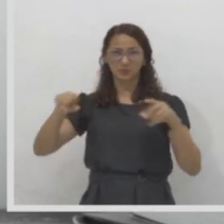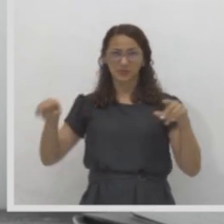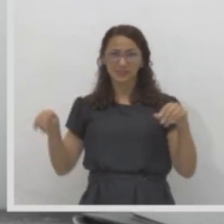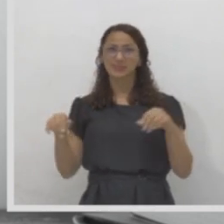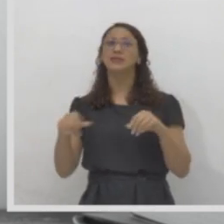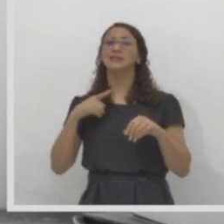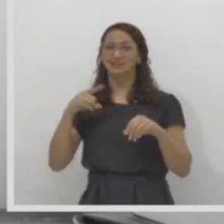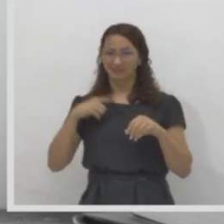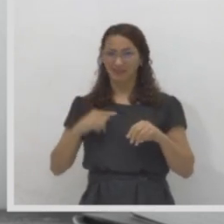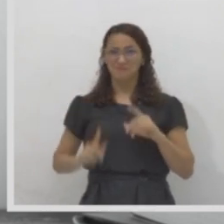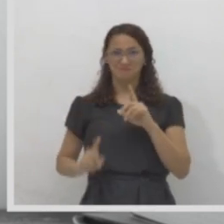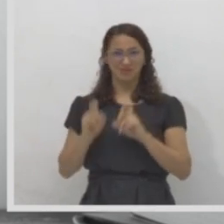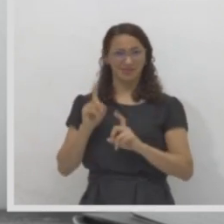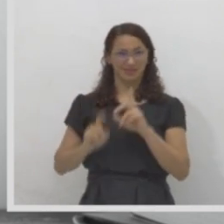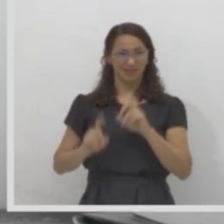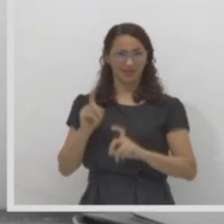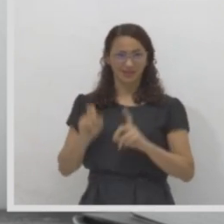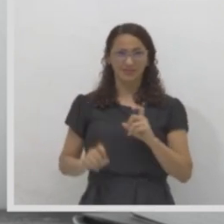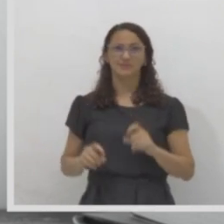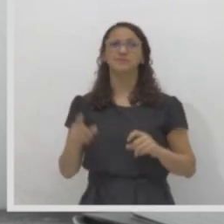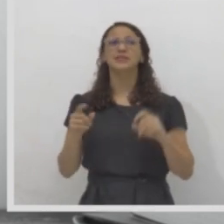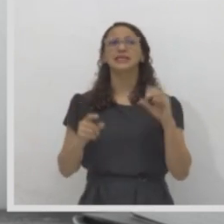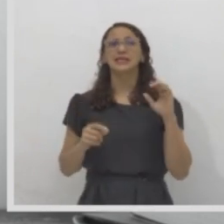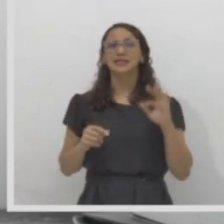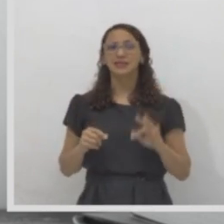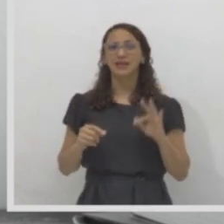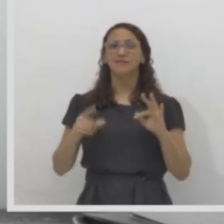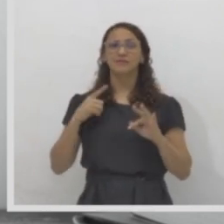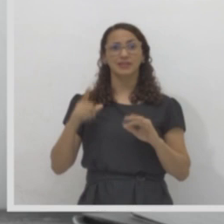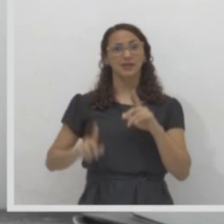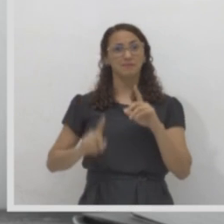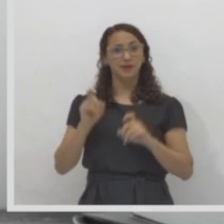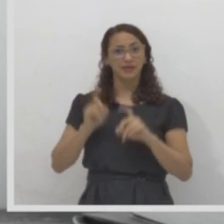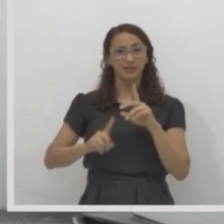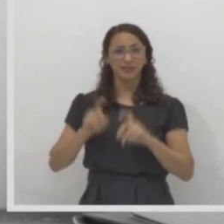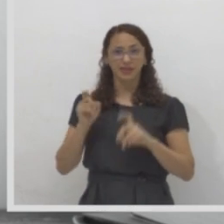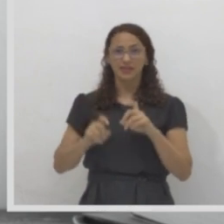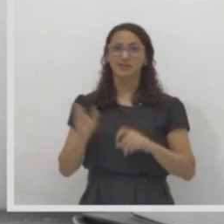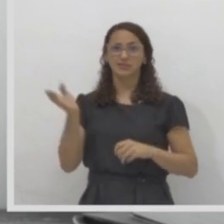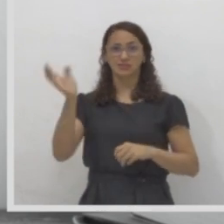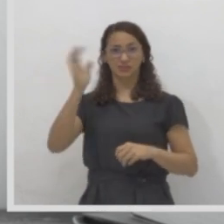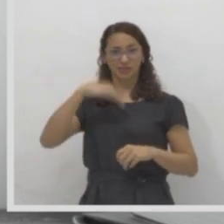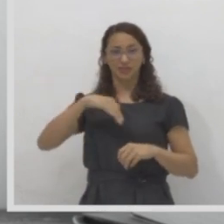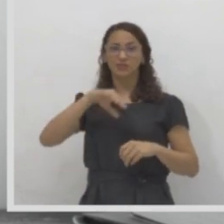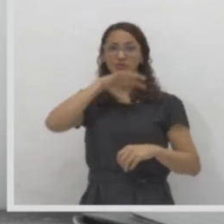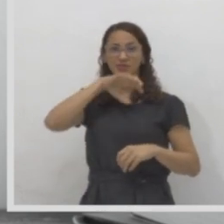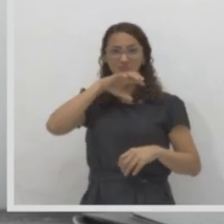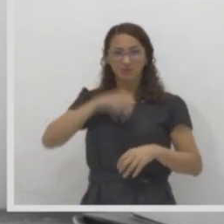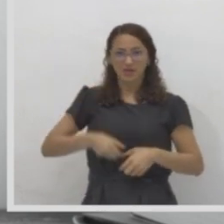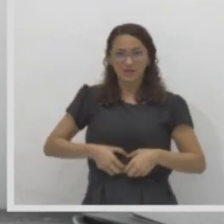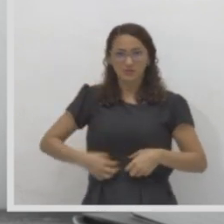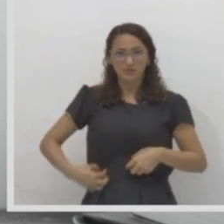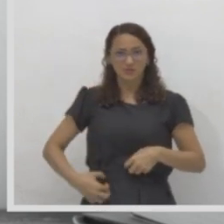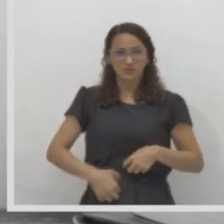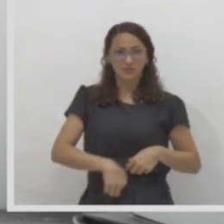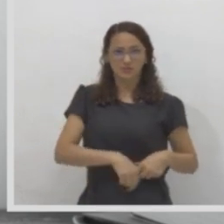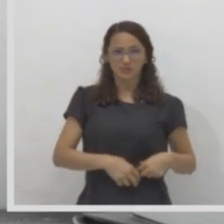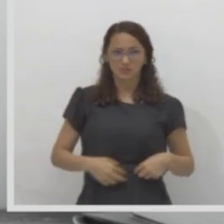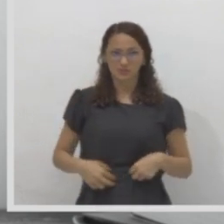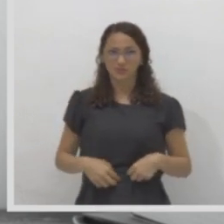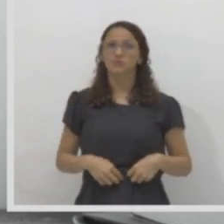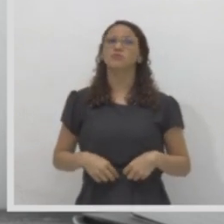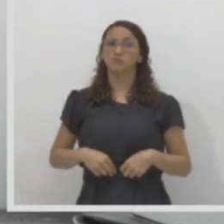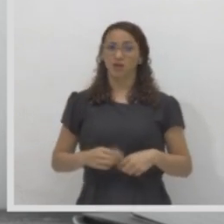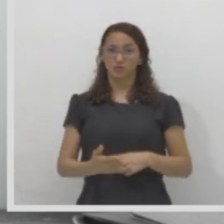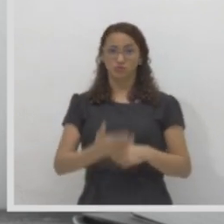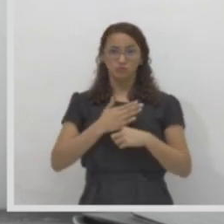Então vamos ver aí. Opção A. O que você acha? Os vírus são micro-organismos que só conseguem viver